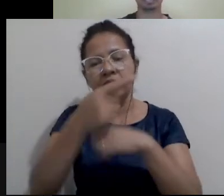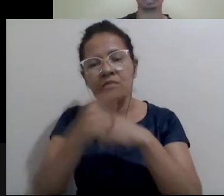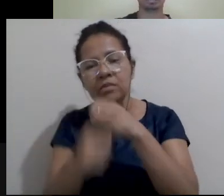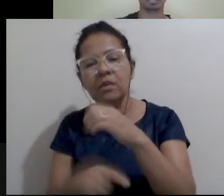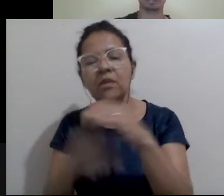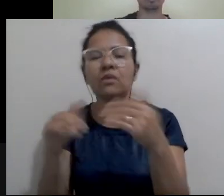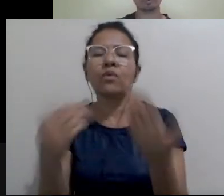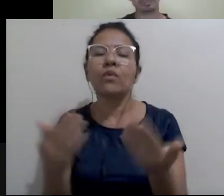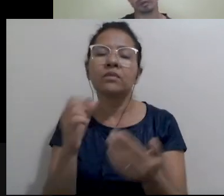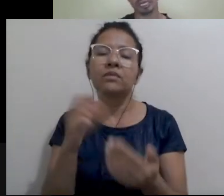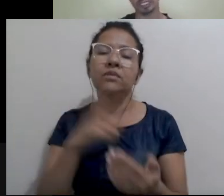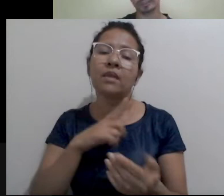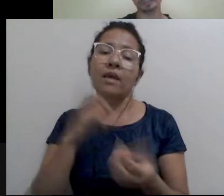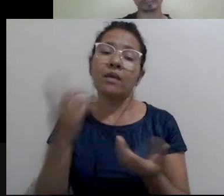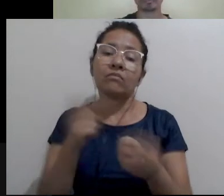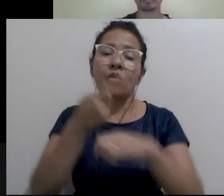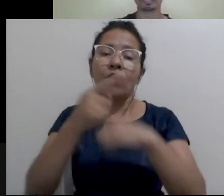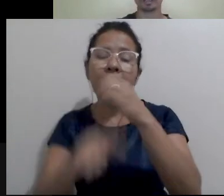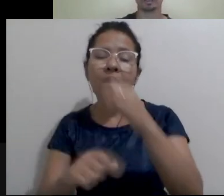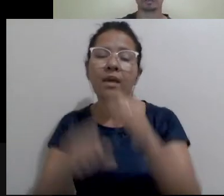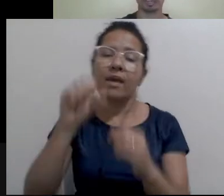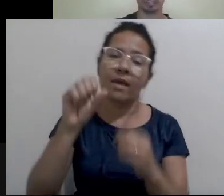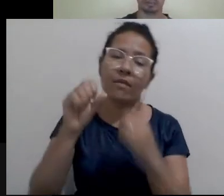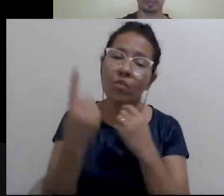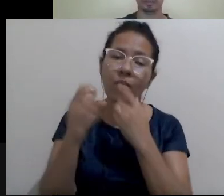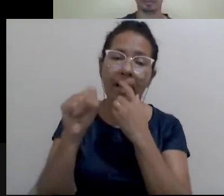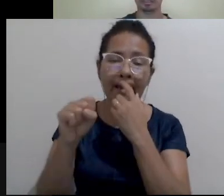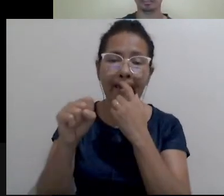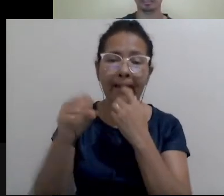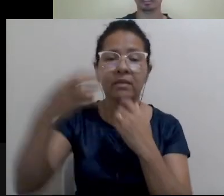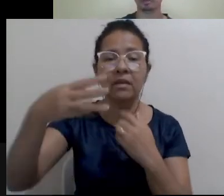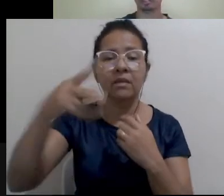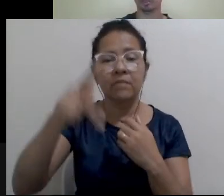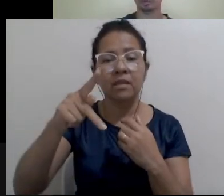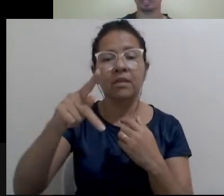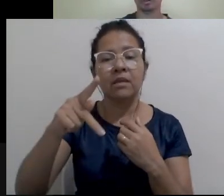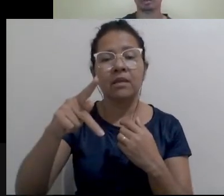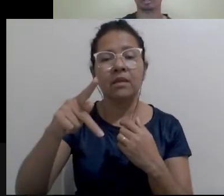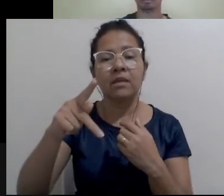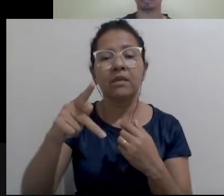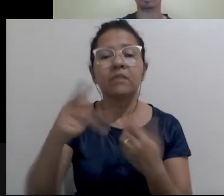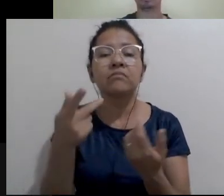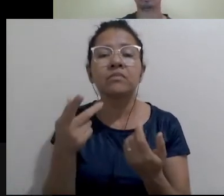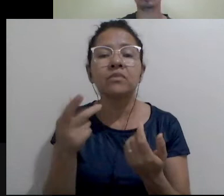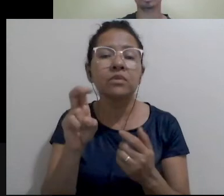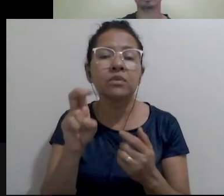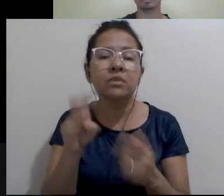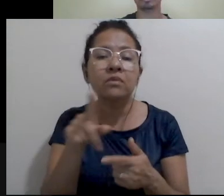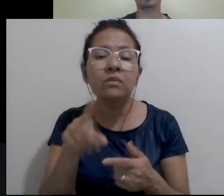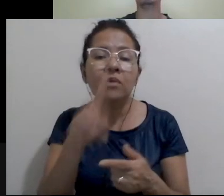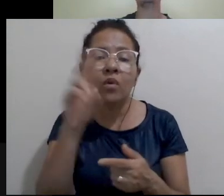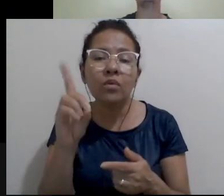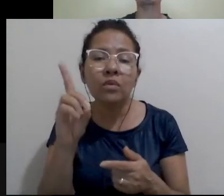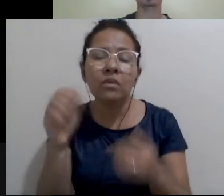orbitais que a gente tem? A gente tem um orbital S, 3 orbitais P, e dos 5 aqui, ó, nós utilizamos 2 orbitais